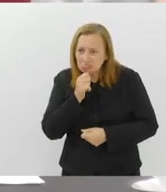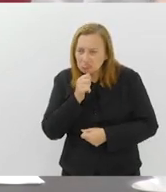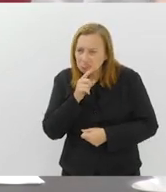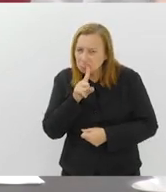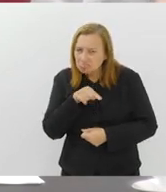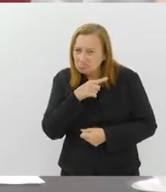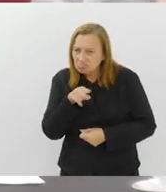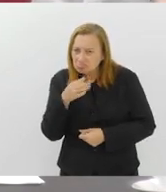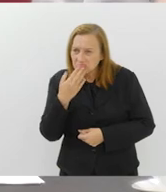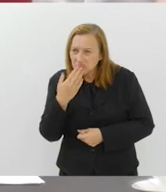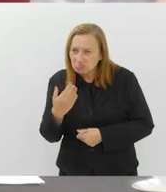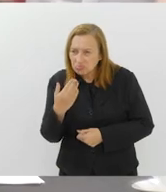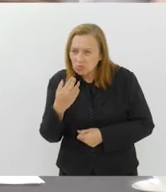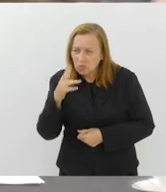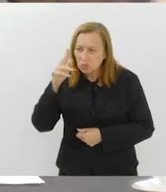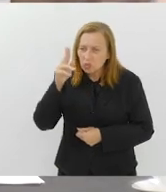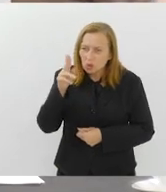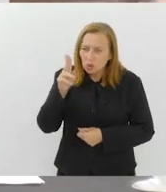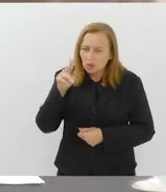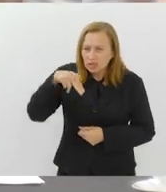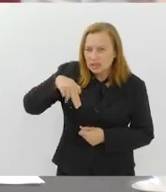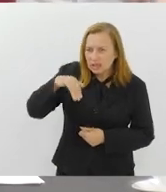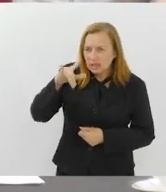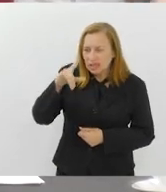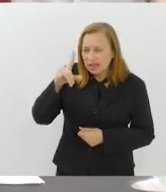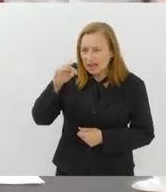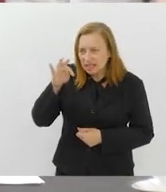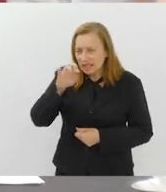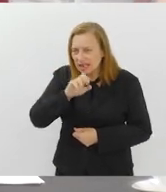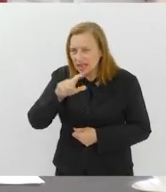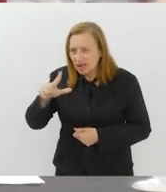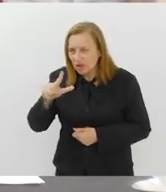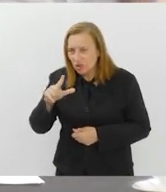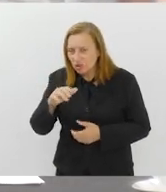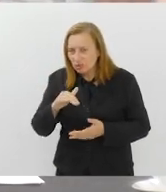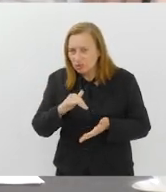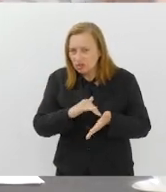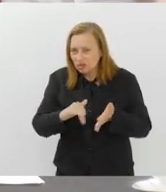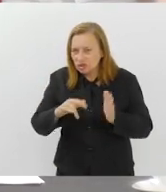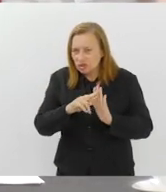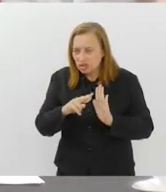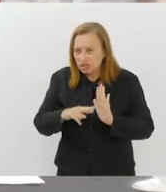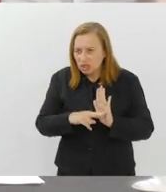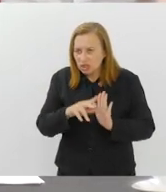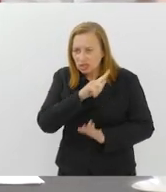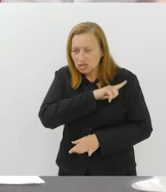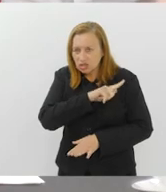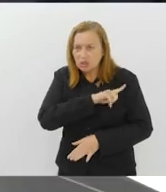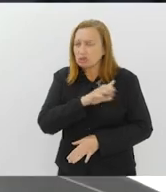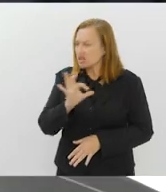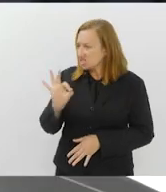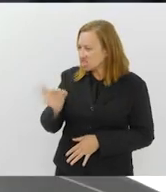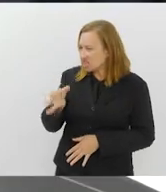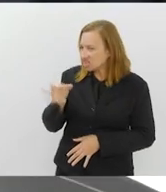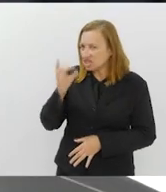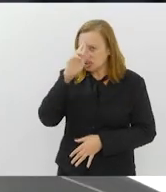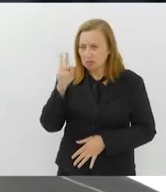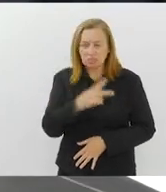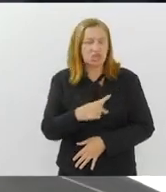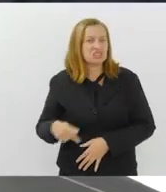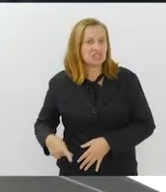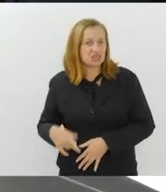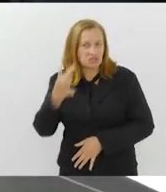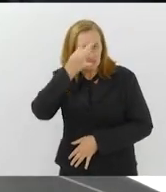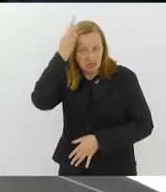cancelamento unilateral, ou seja, e que esteja fora das regras da autogestão? Com certeza, presidente Fred.